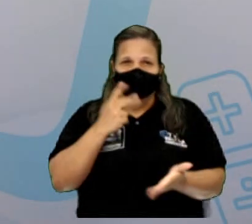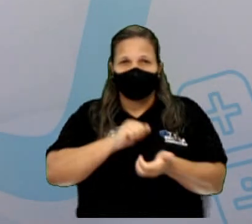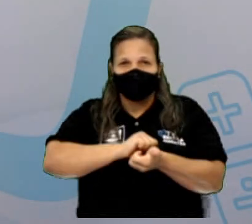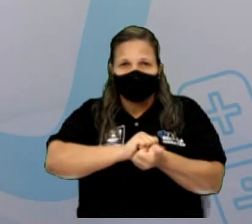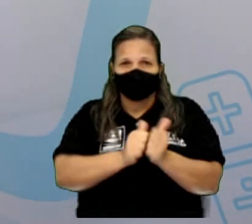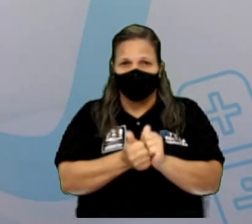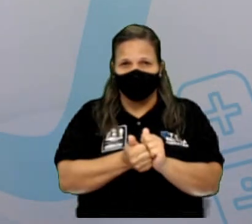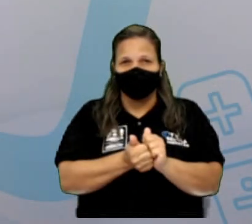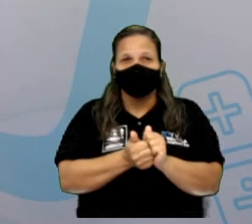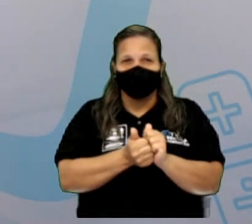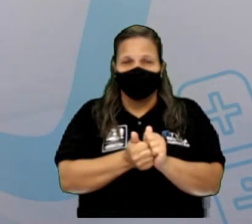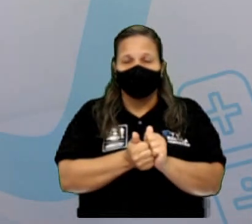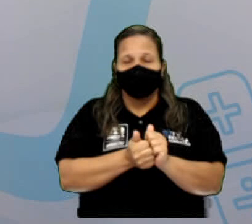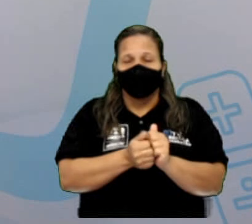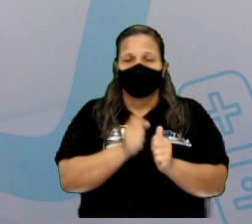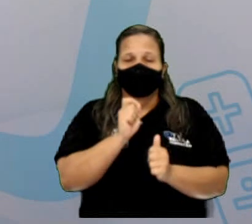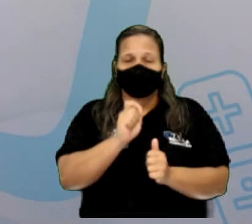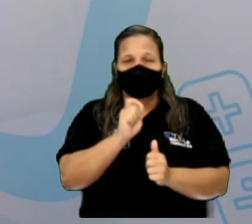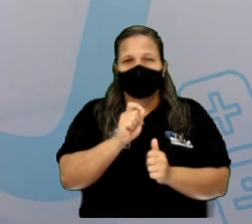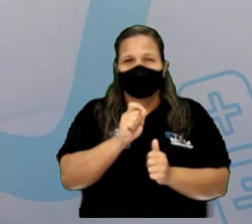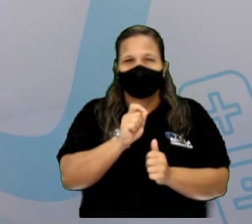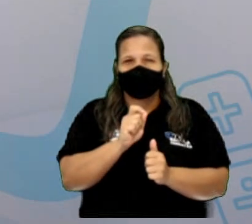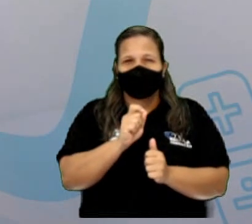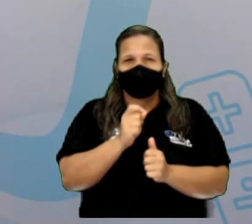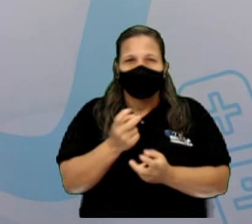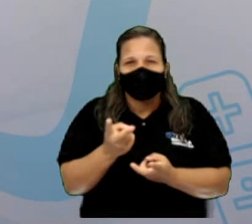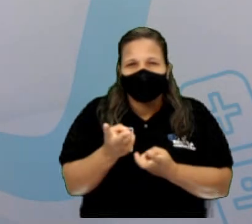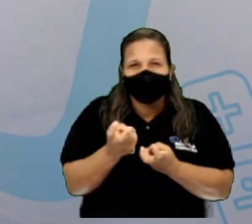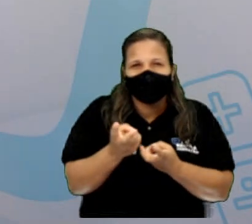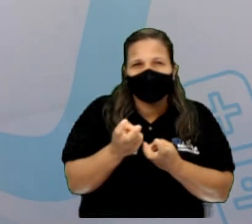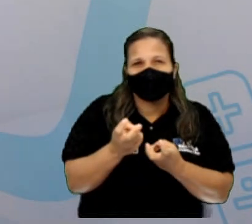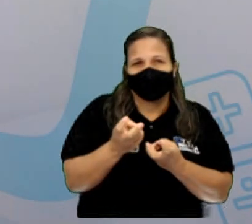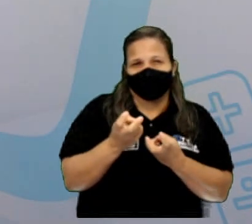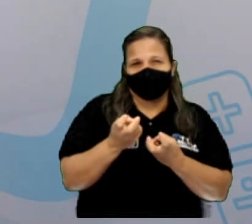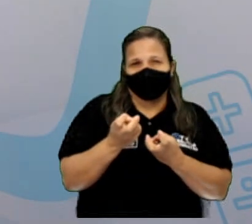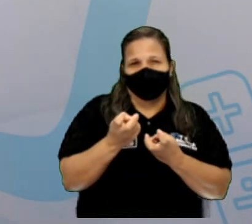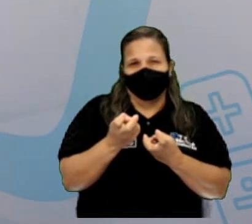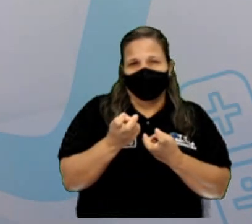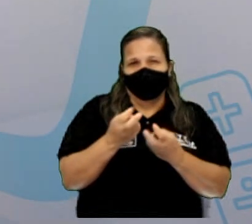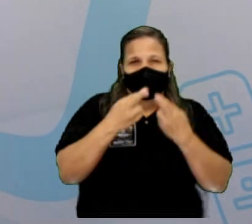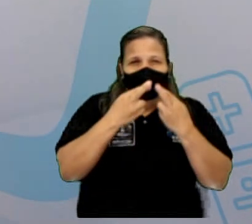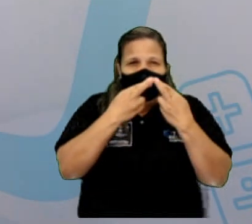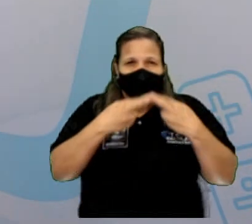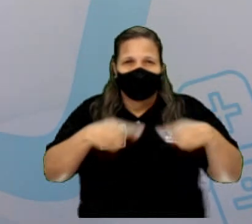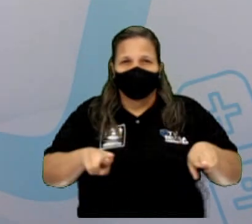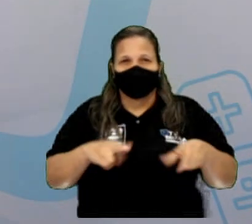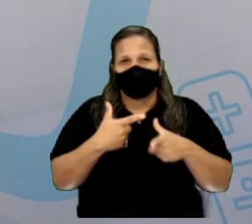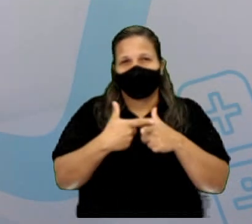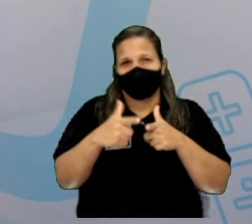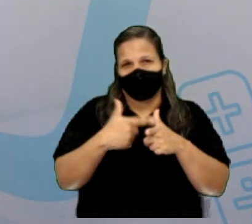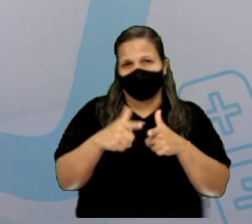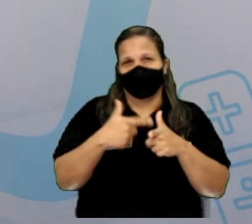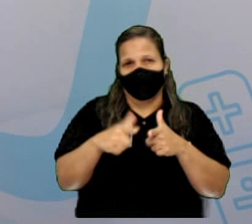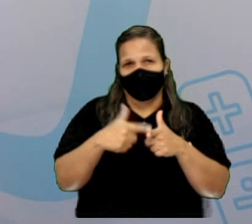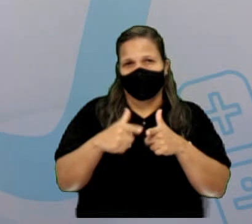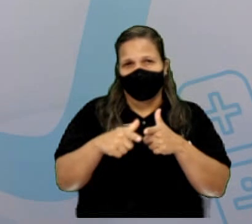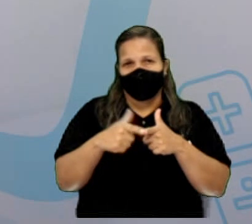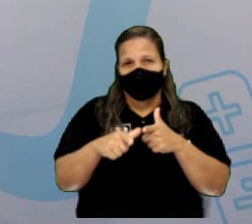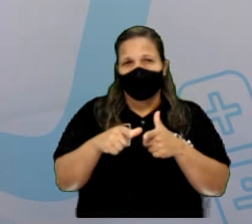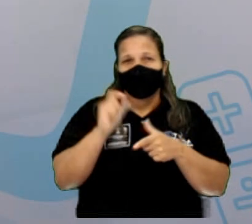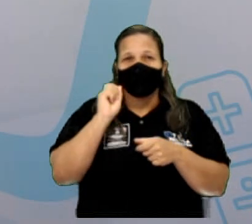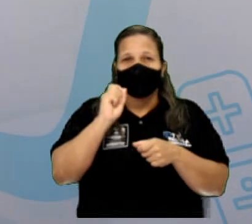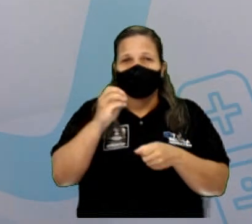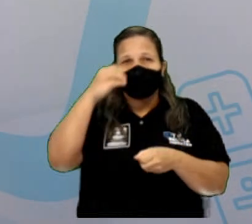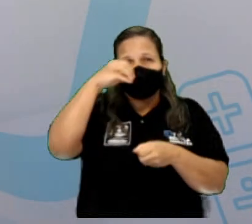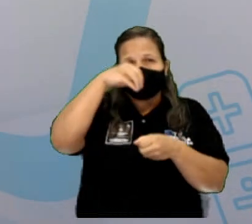capacidade do praticante de procurar respostas para os problemas que aparecem em determinadas situações de jogo. Isso é o que a gente